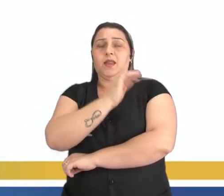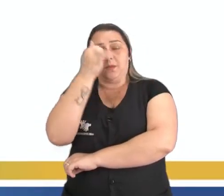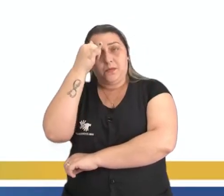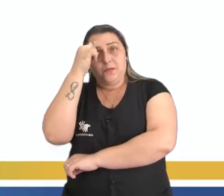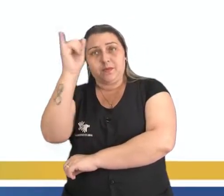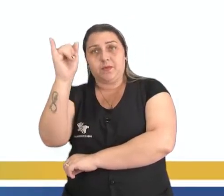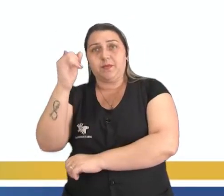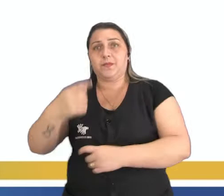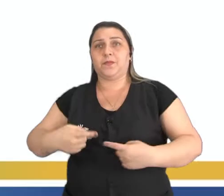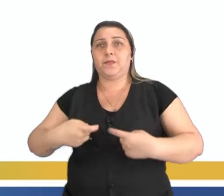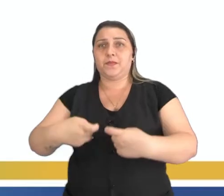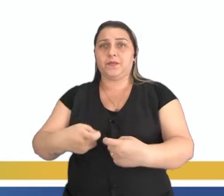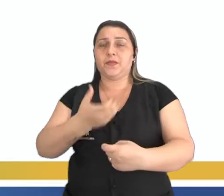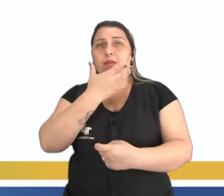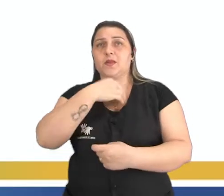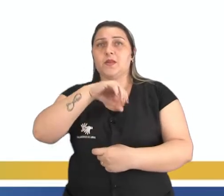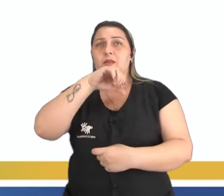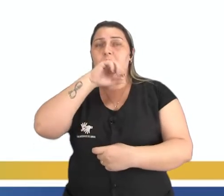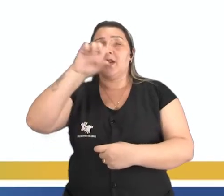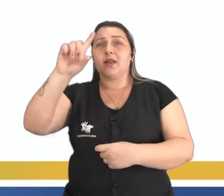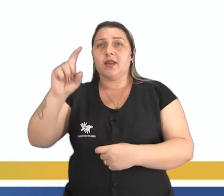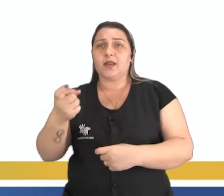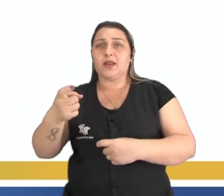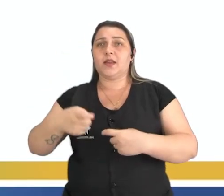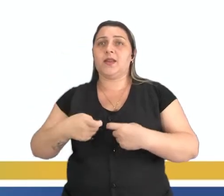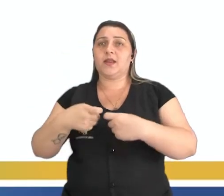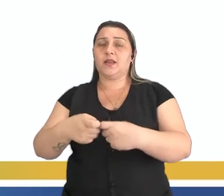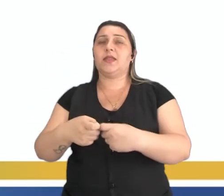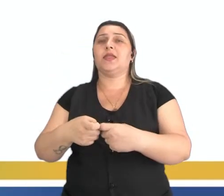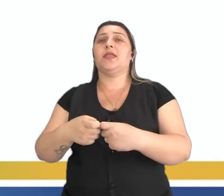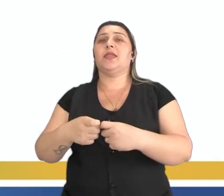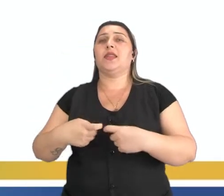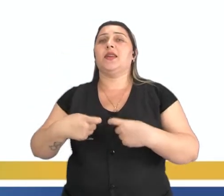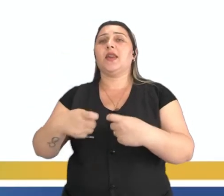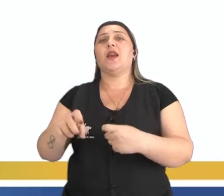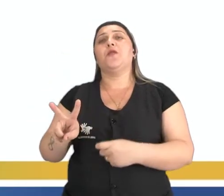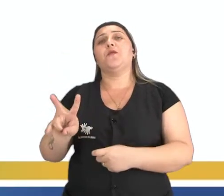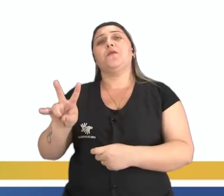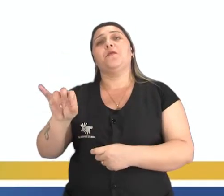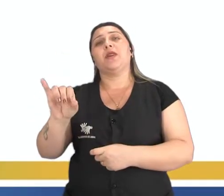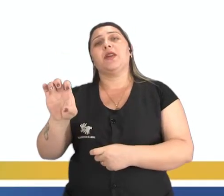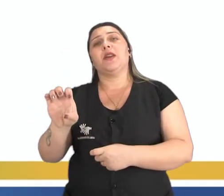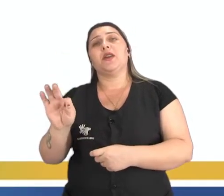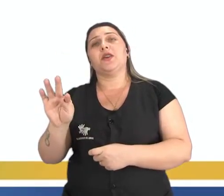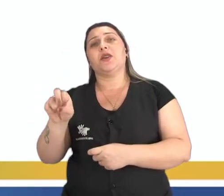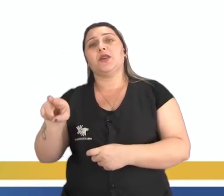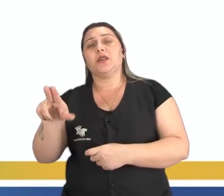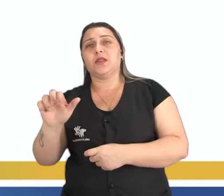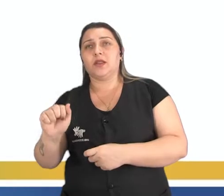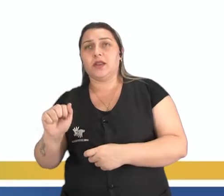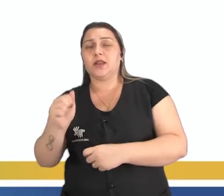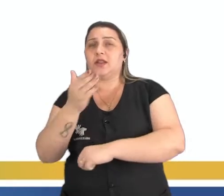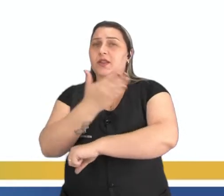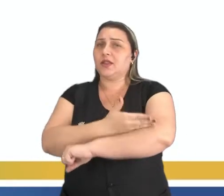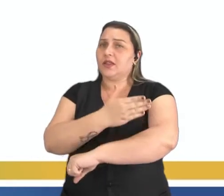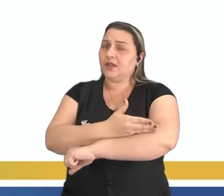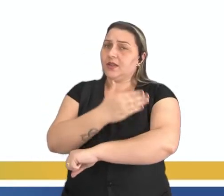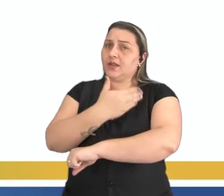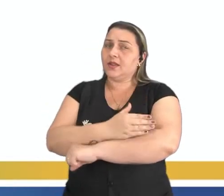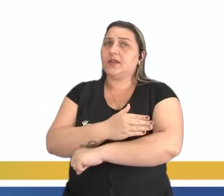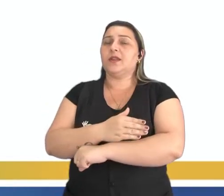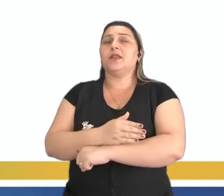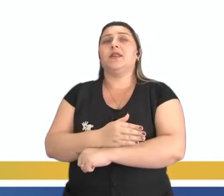guerra, pois seu pai foi um ex-combatente na Guerra do Vietnã. Sua técnica consiste em treinamento